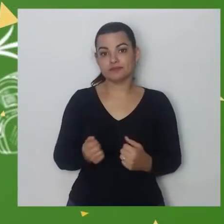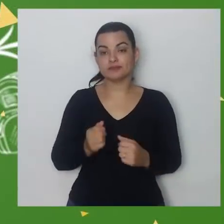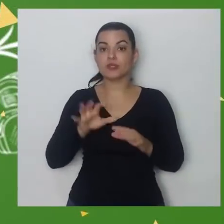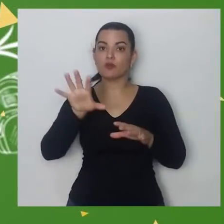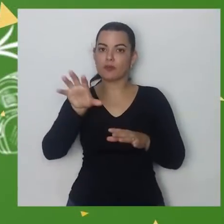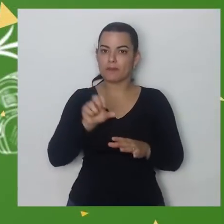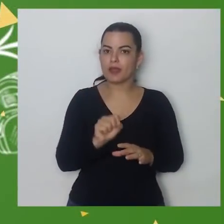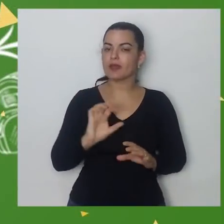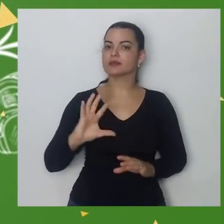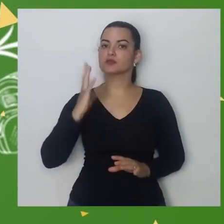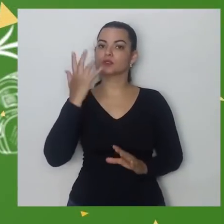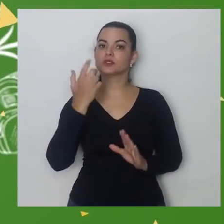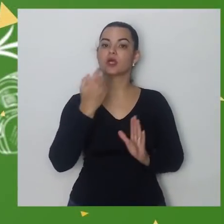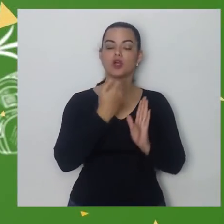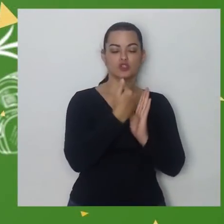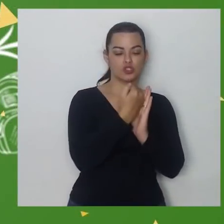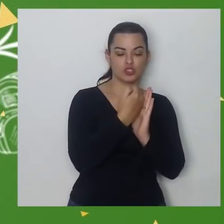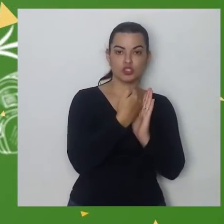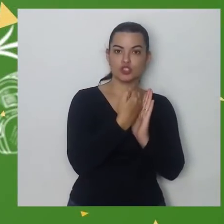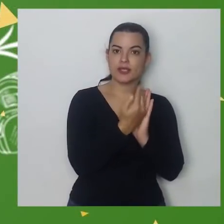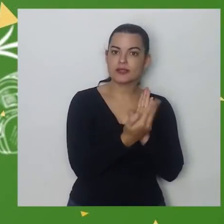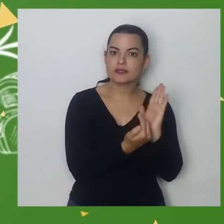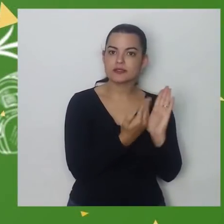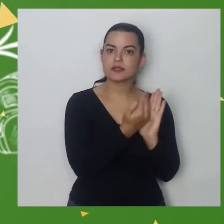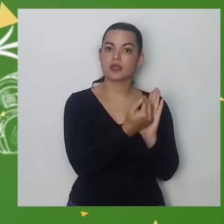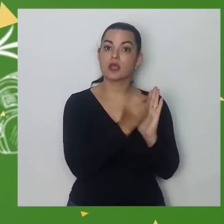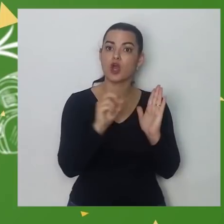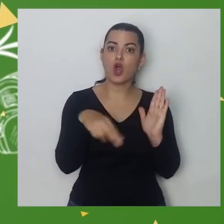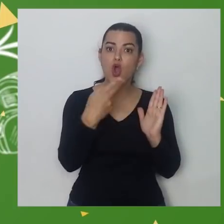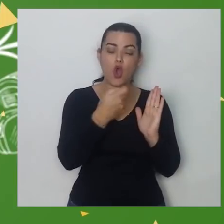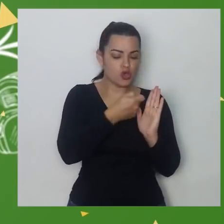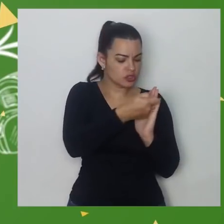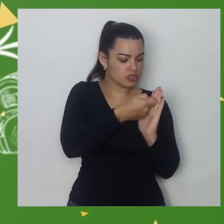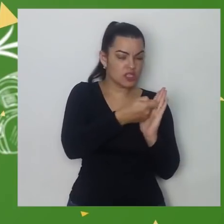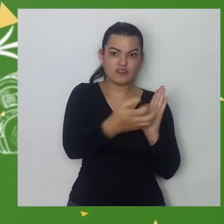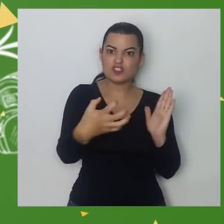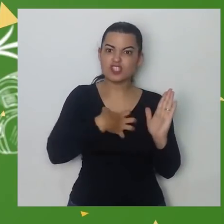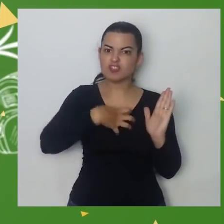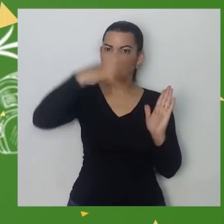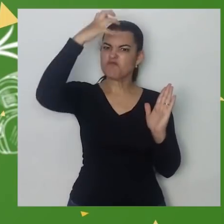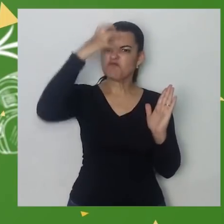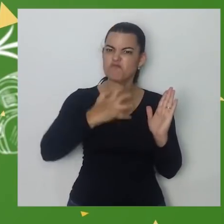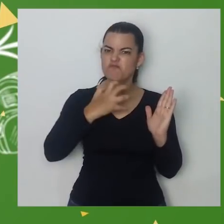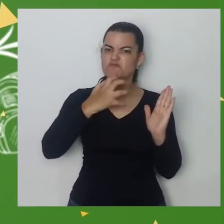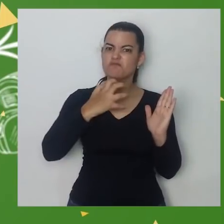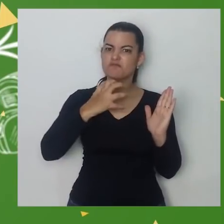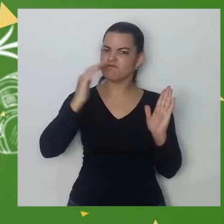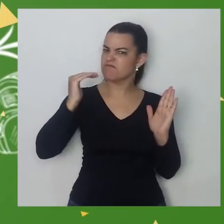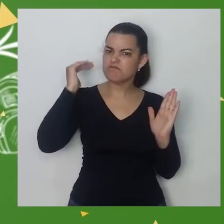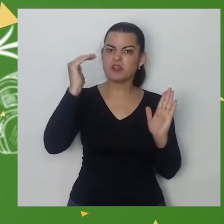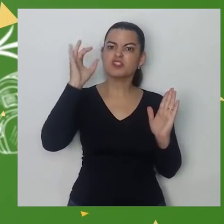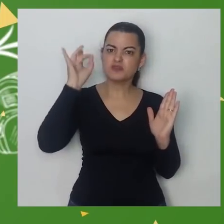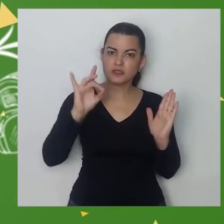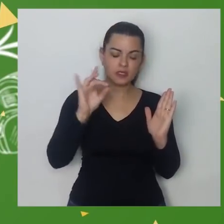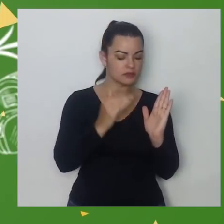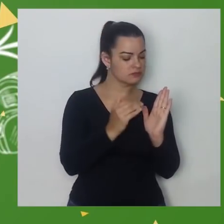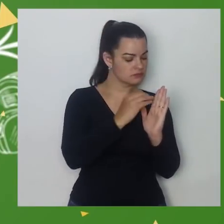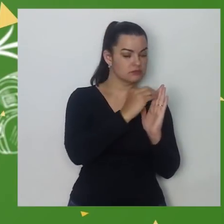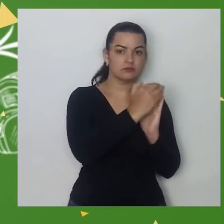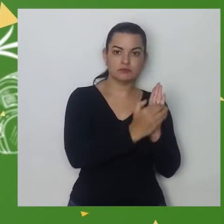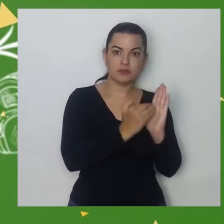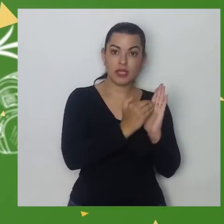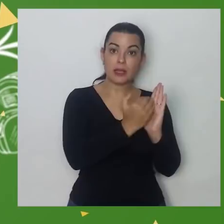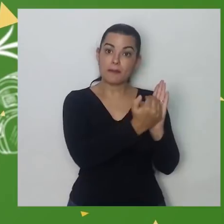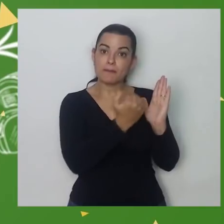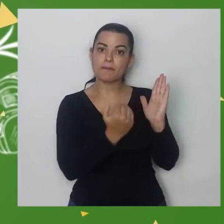escrever ela ou desenhar ela no seu caderno de maneira bem agressiva e embaixo você precisa fazer o